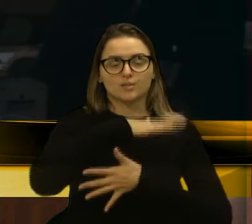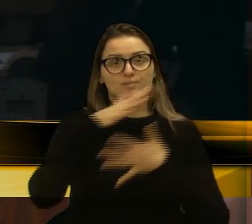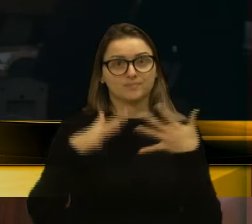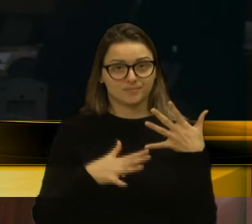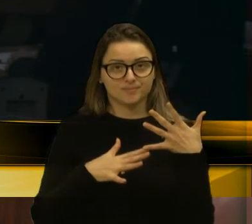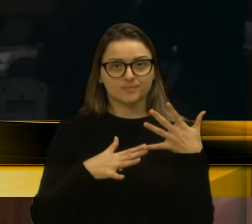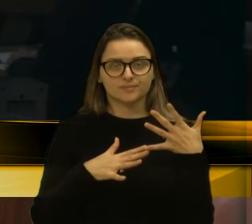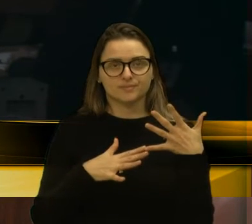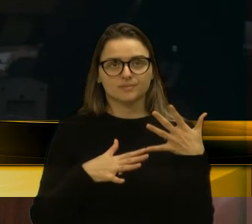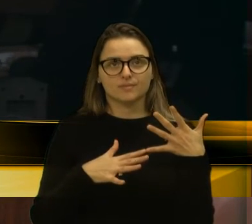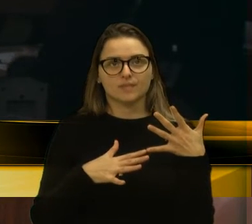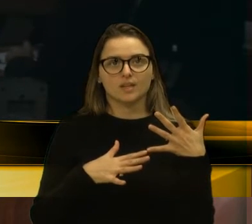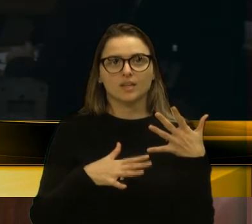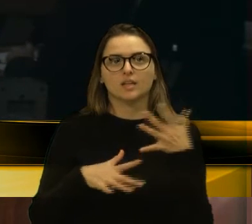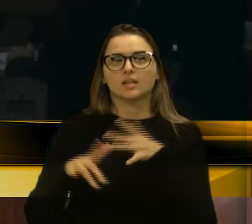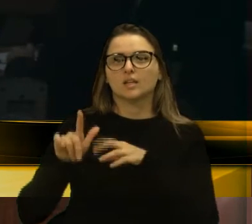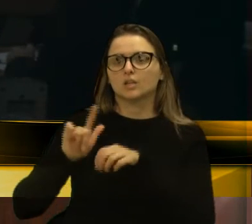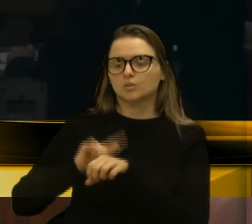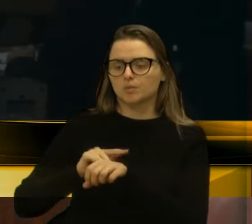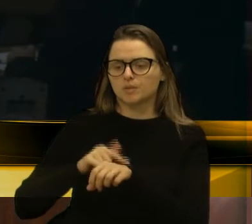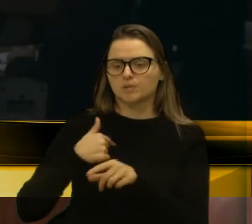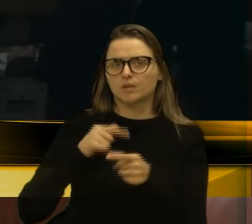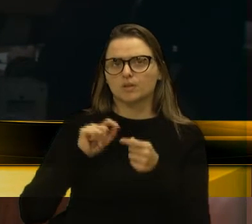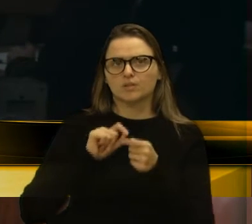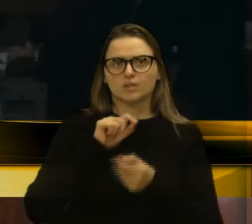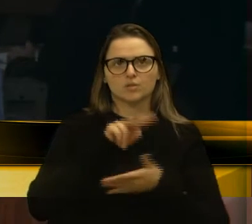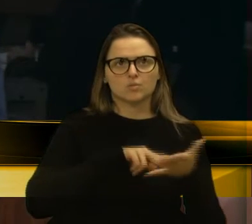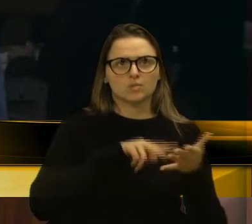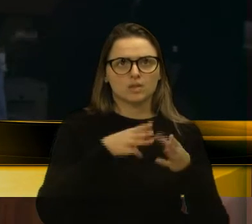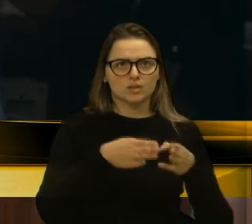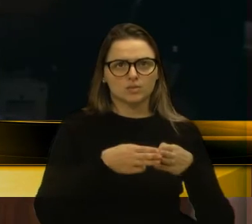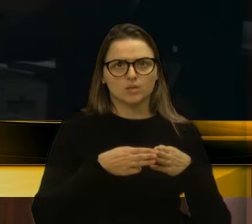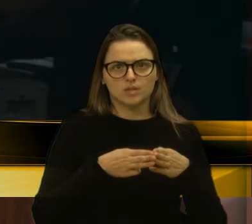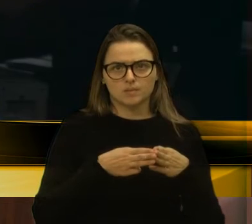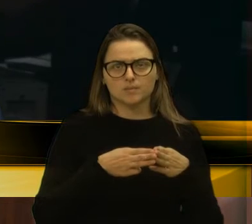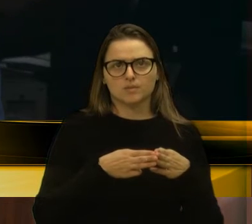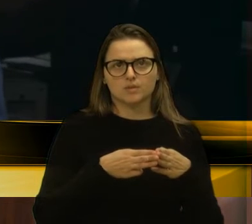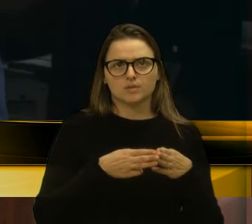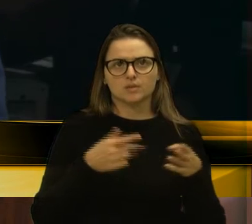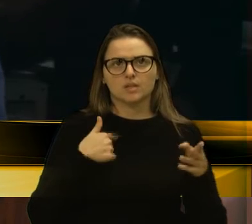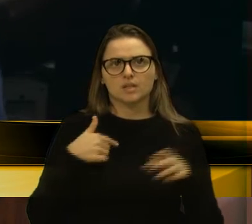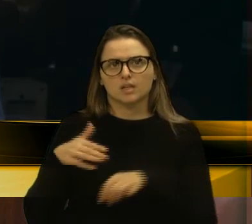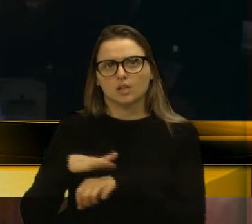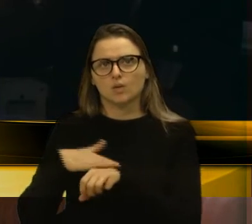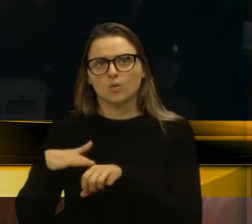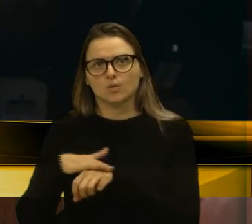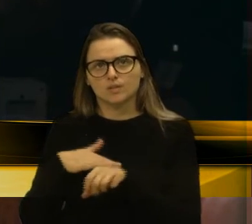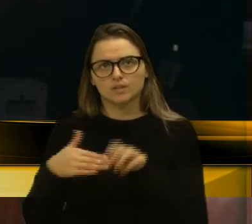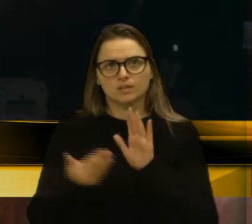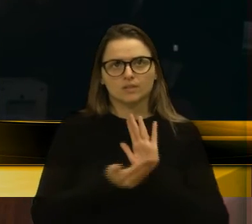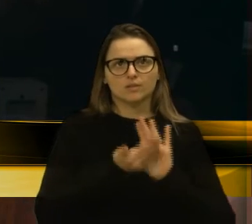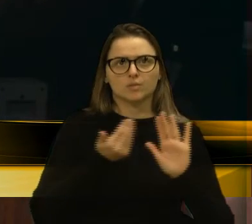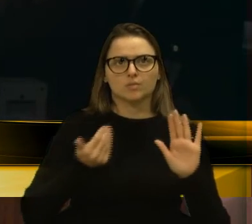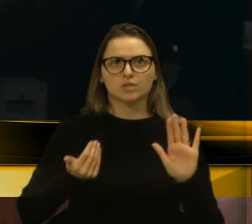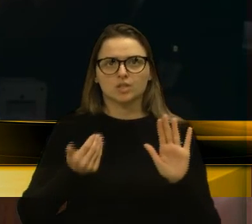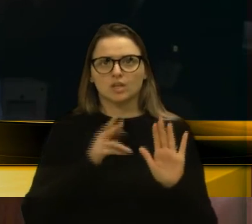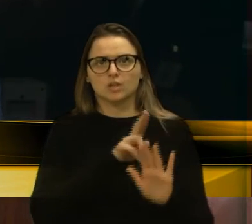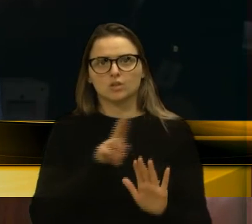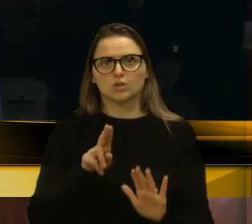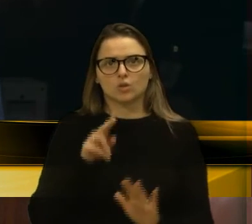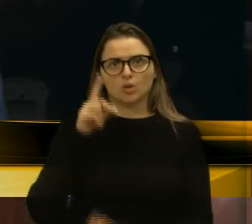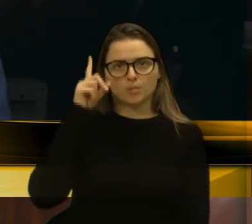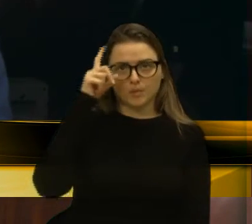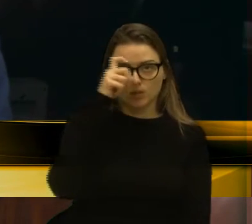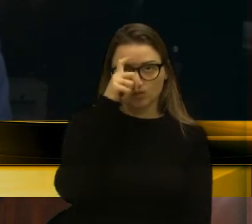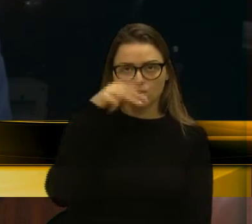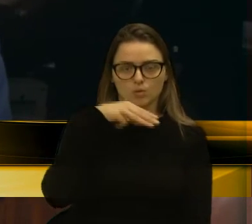né? E naquela ocasião fiz uma leitura dinâmica da moção, até negociei ali, vamos retirar o nome do Moro, porque